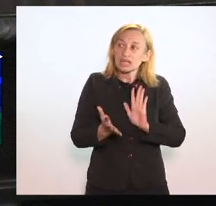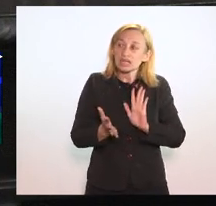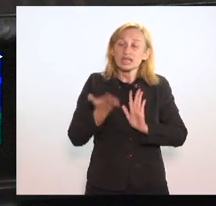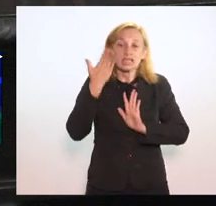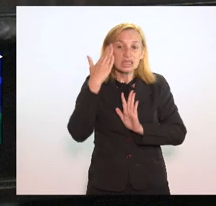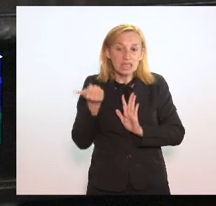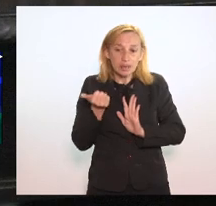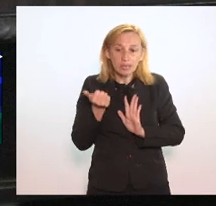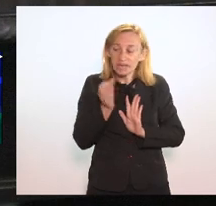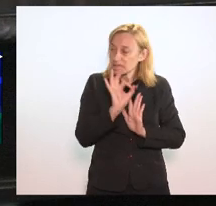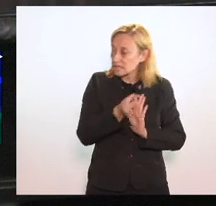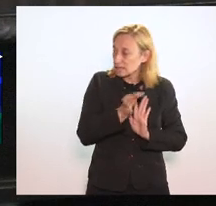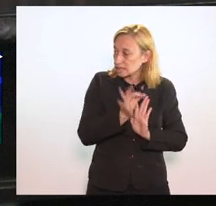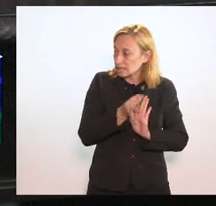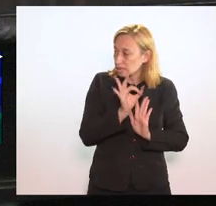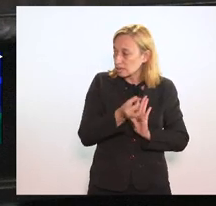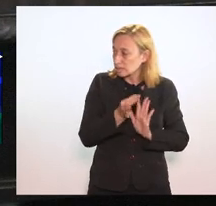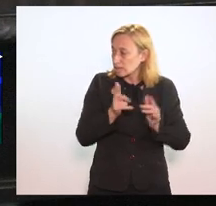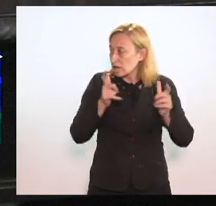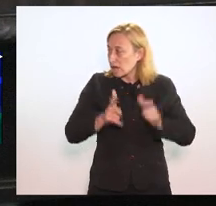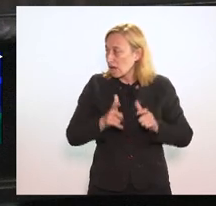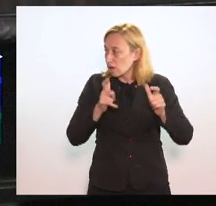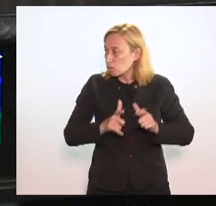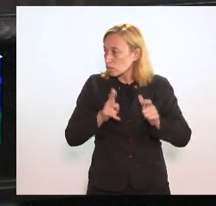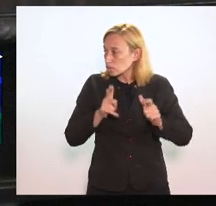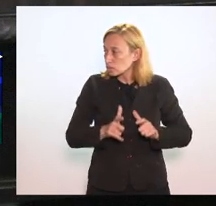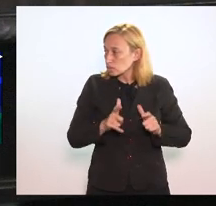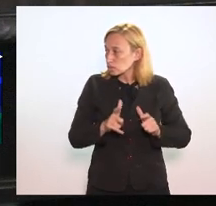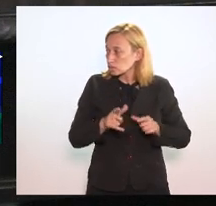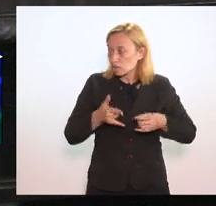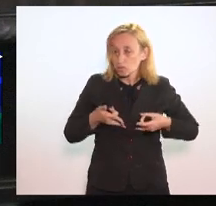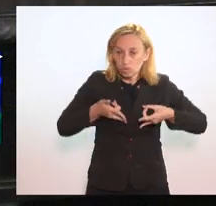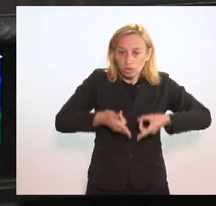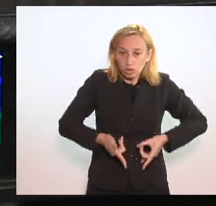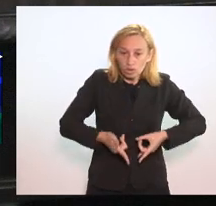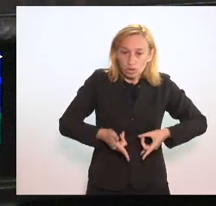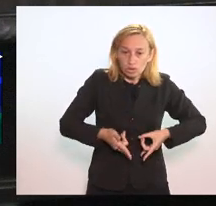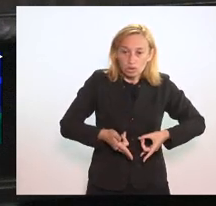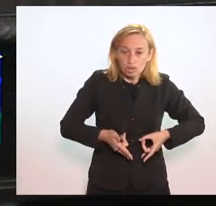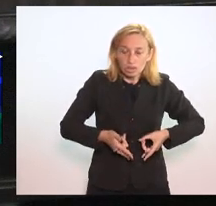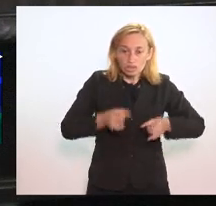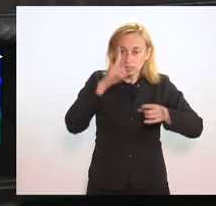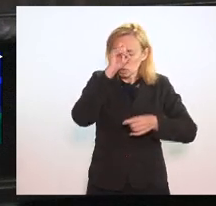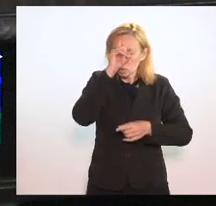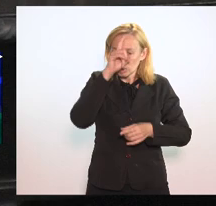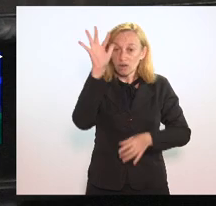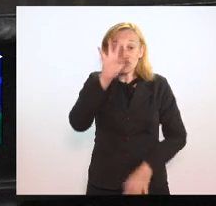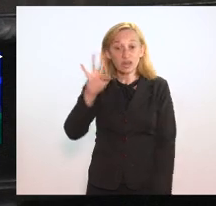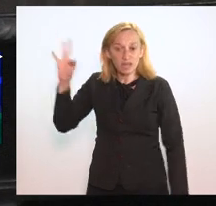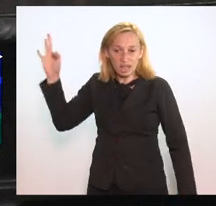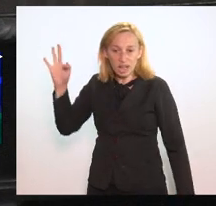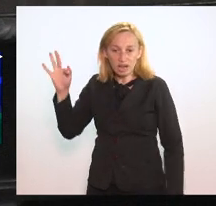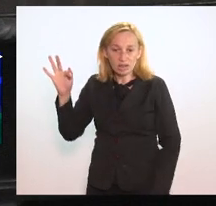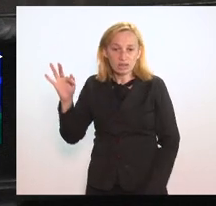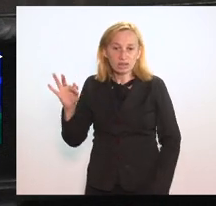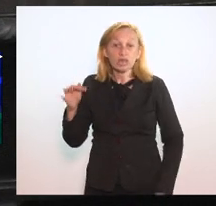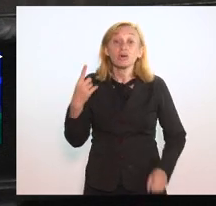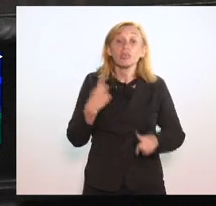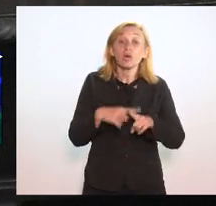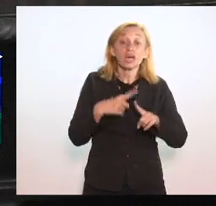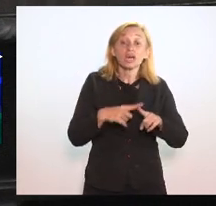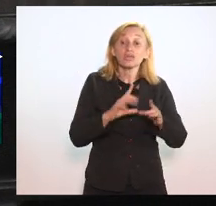saber efetivamente a onde estão os leitos dos hospitais federais E por que não estão